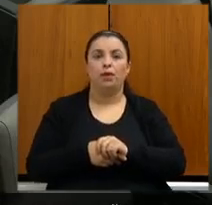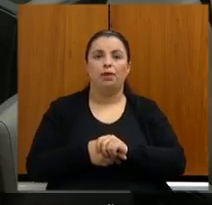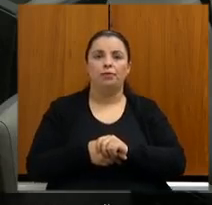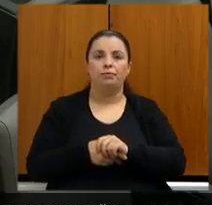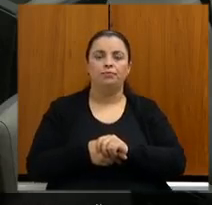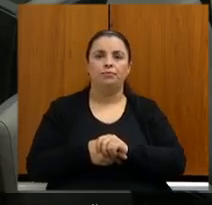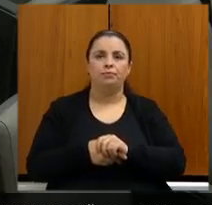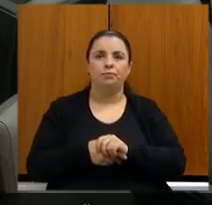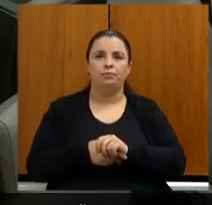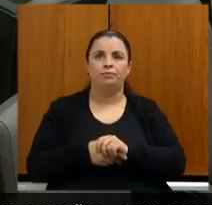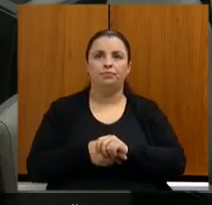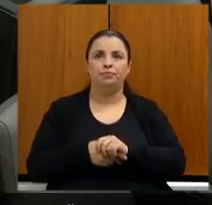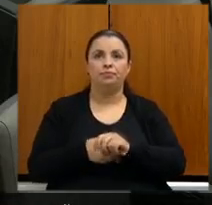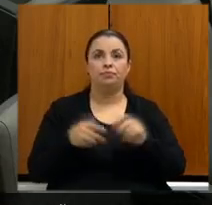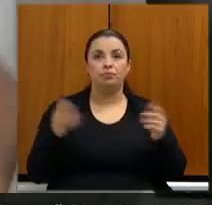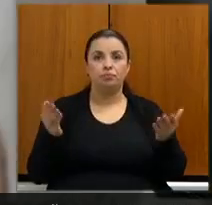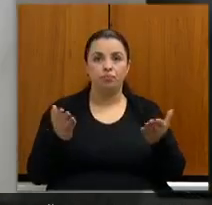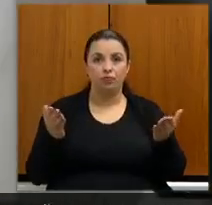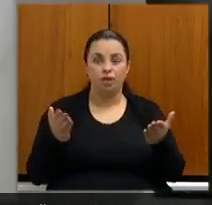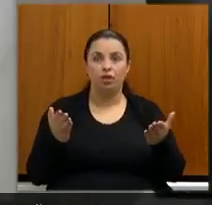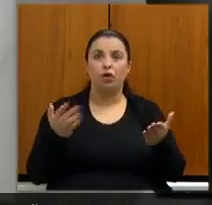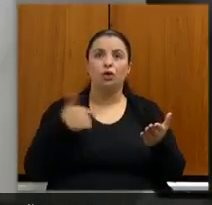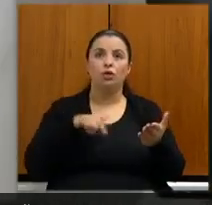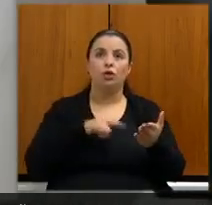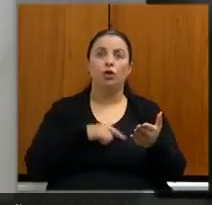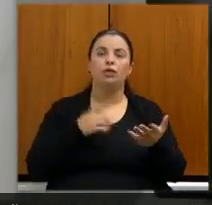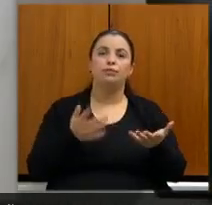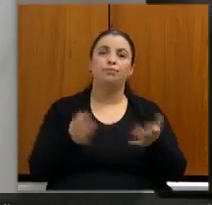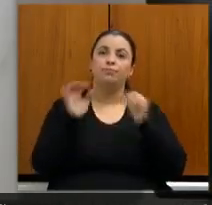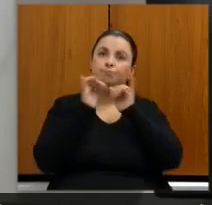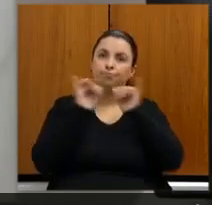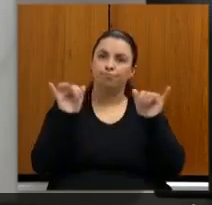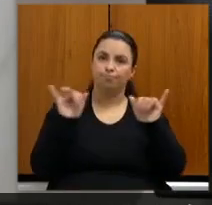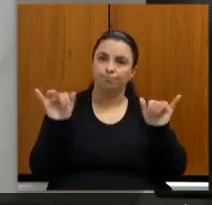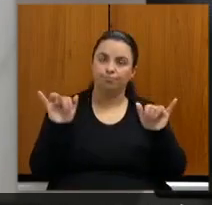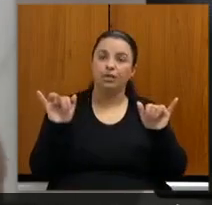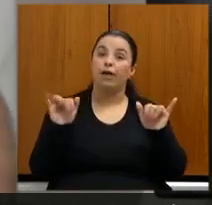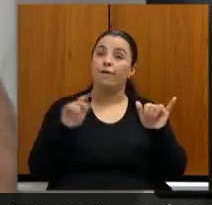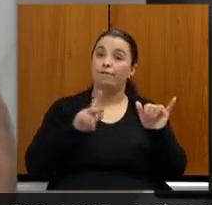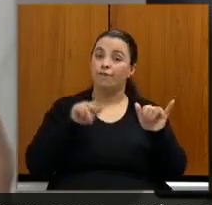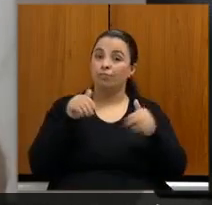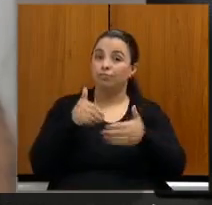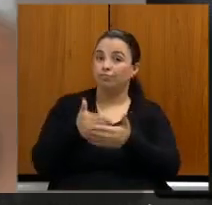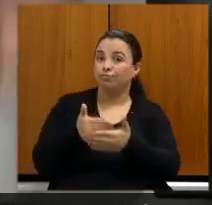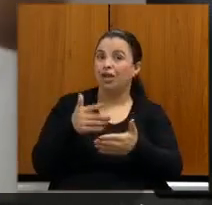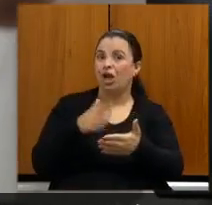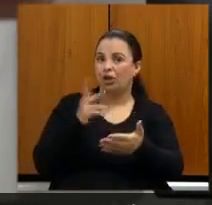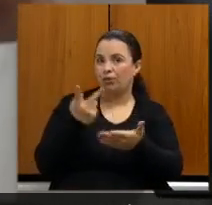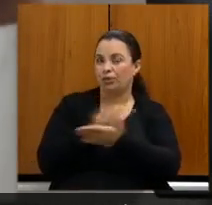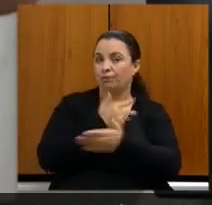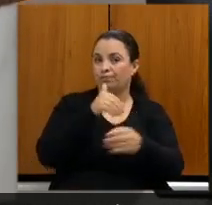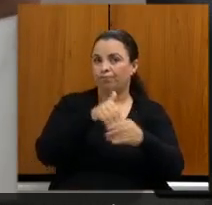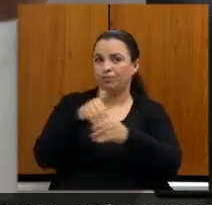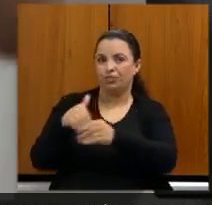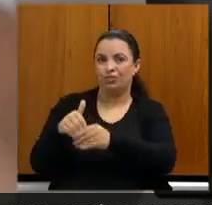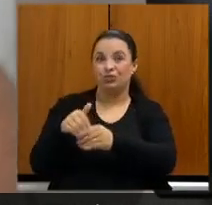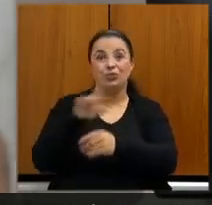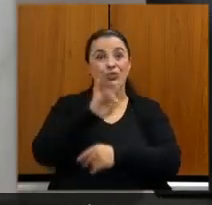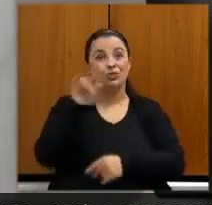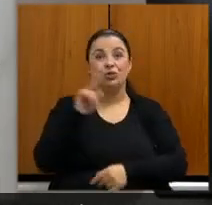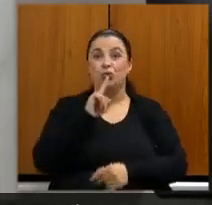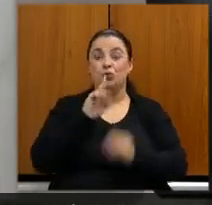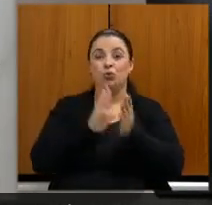agora nós estamos em campanha vai ter eleições agora por ironia da história no dia do meu